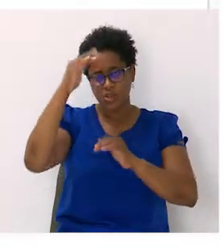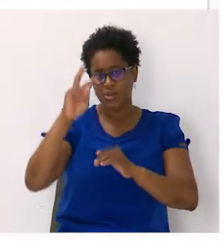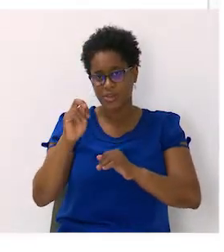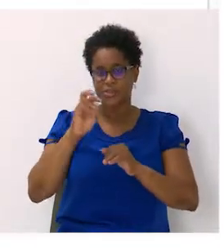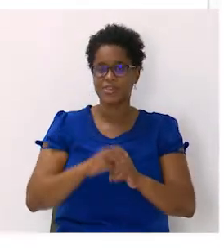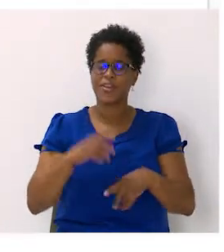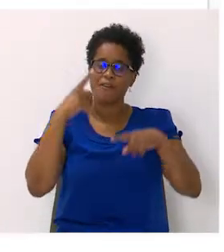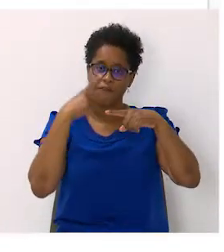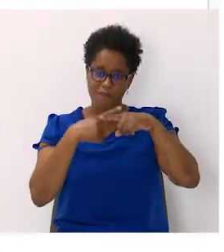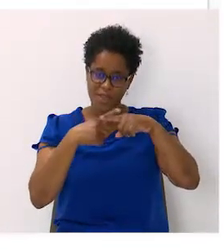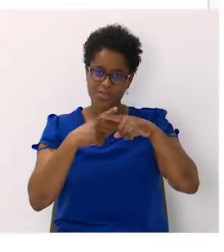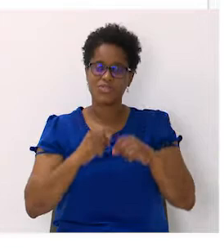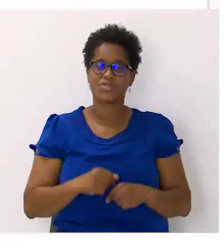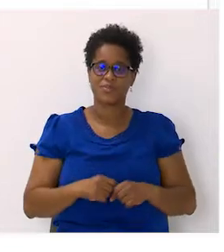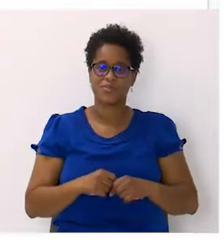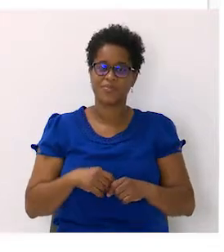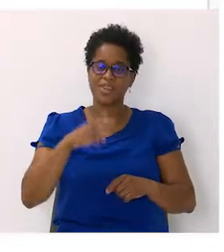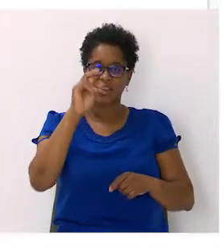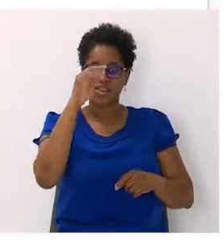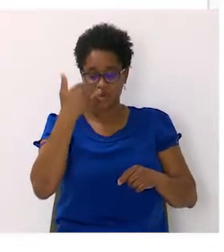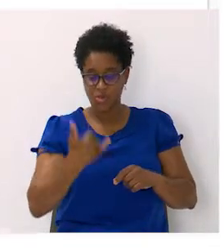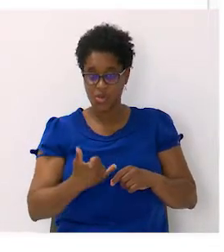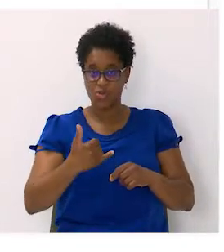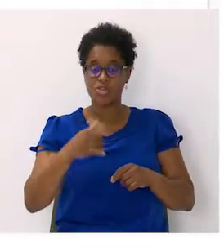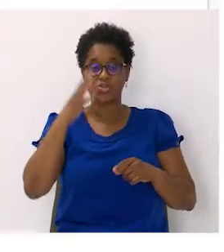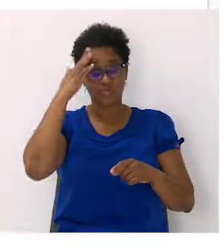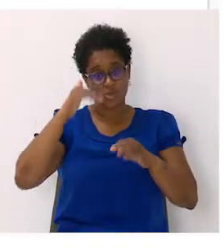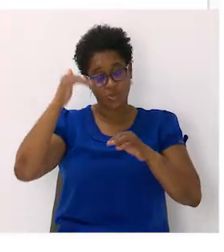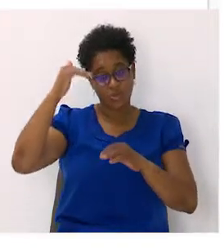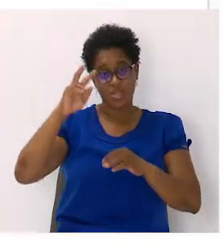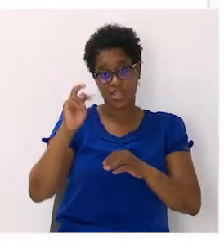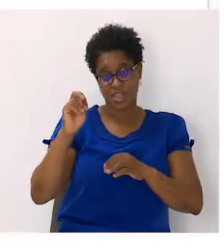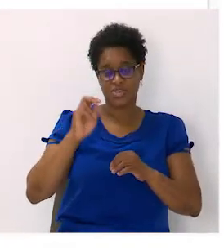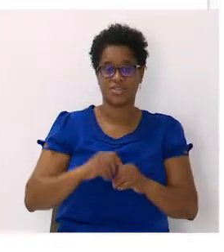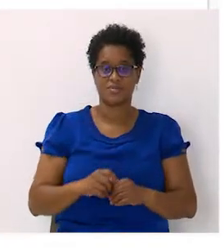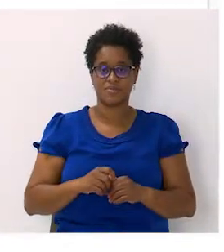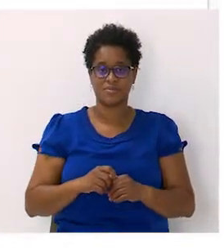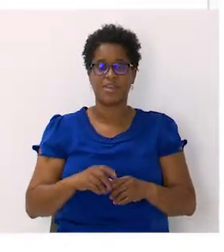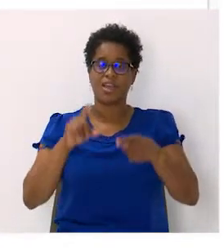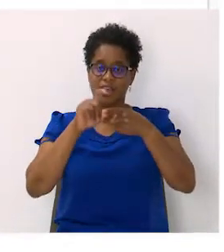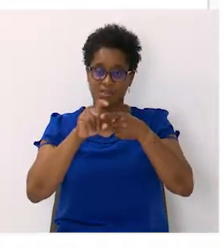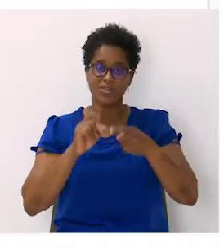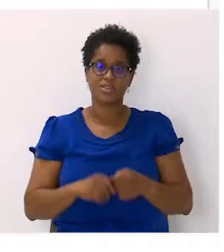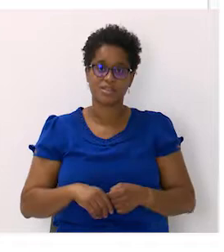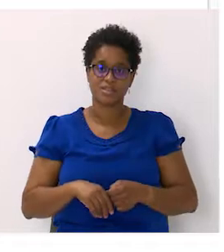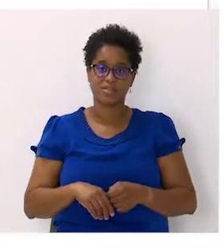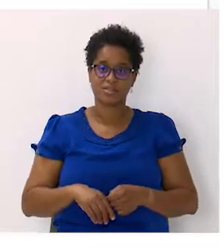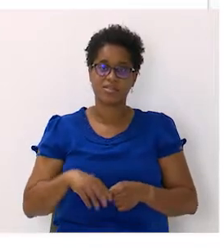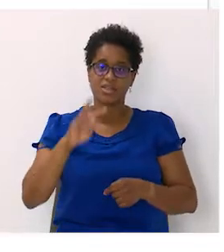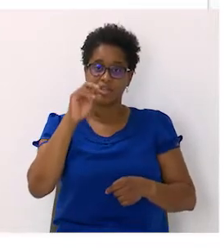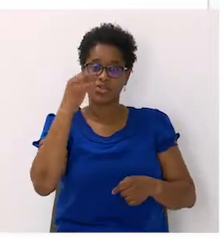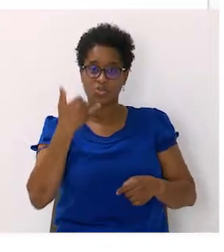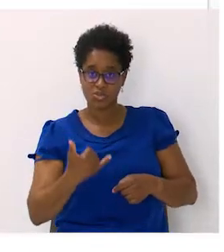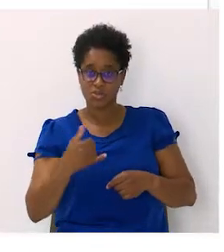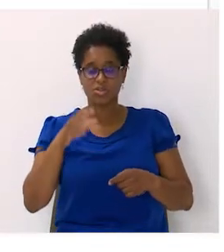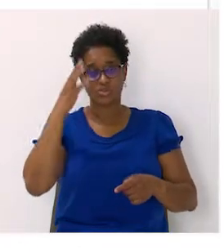3 vezes 3 sobre 2 de expoente 3 a dividir 3 sobre